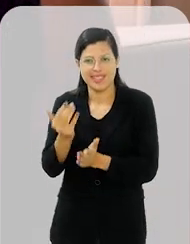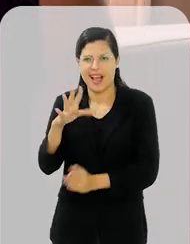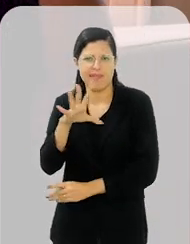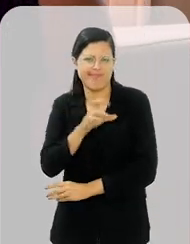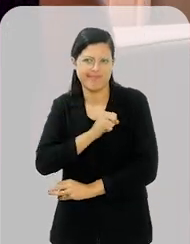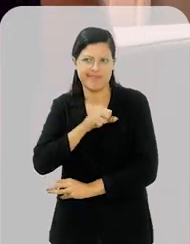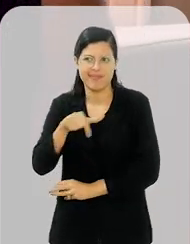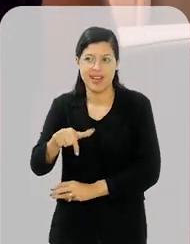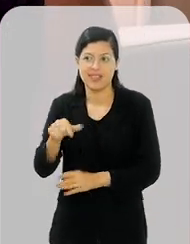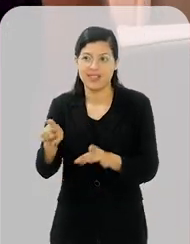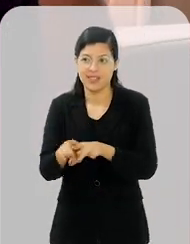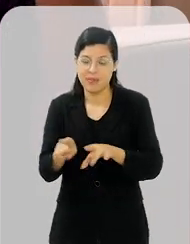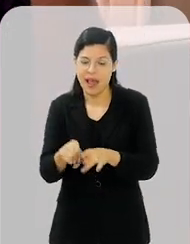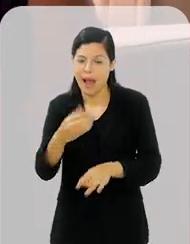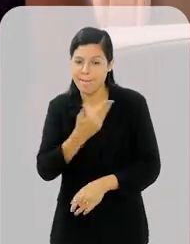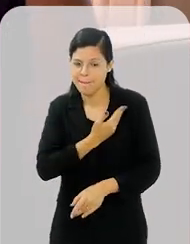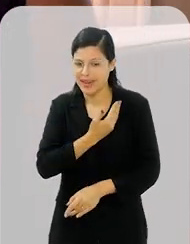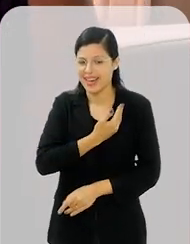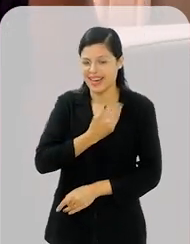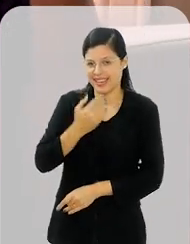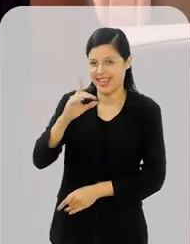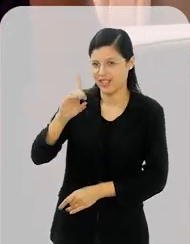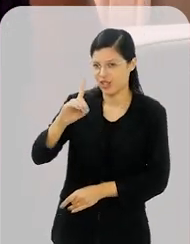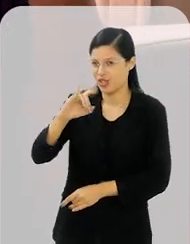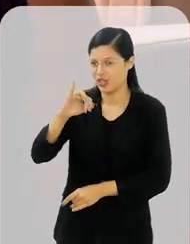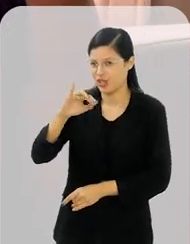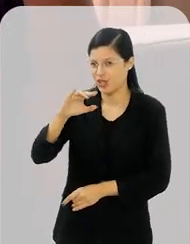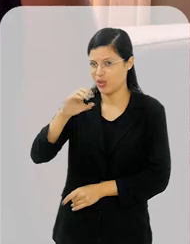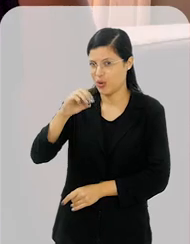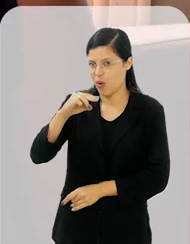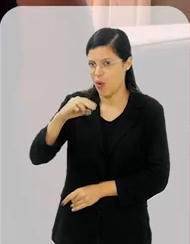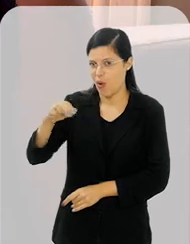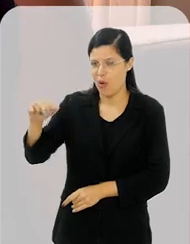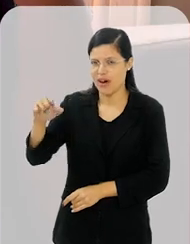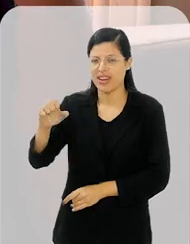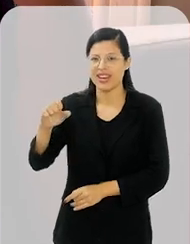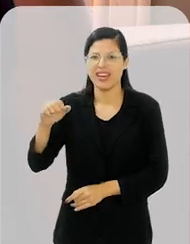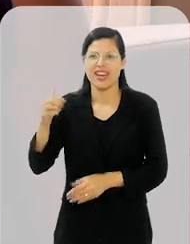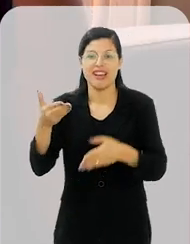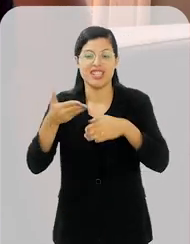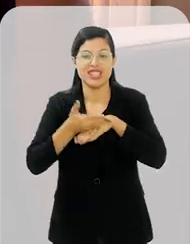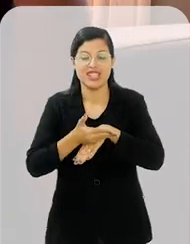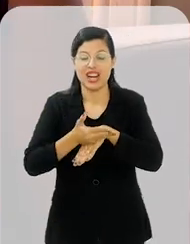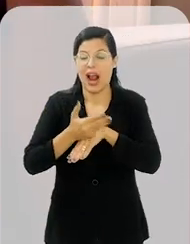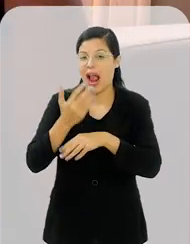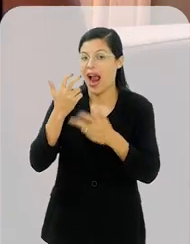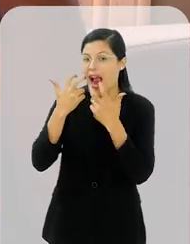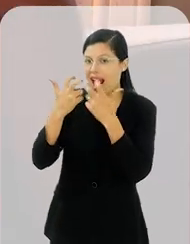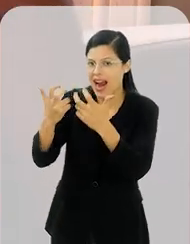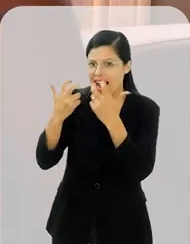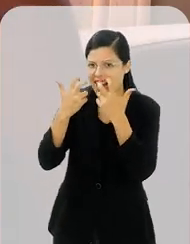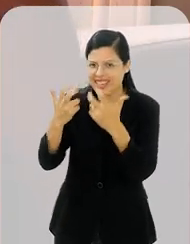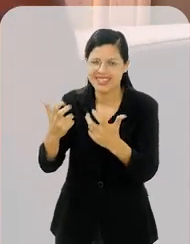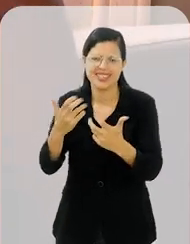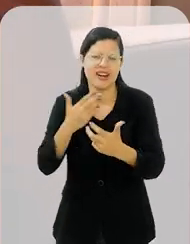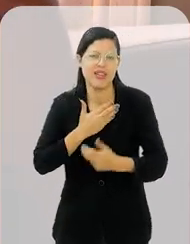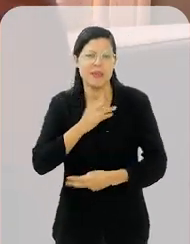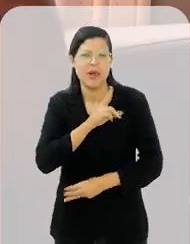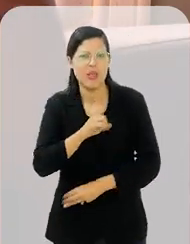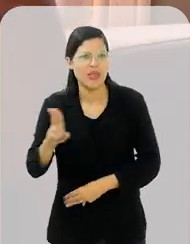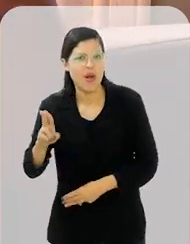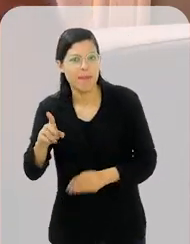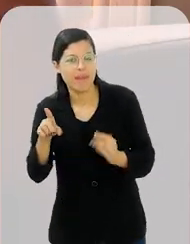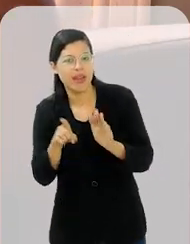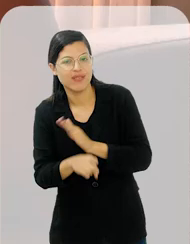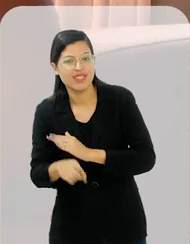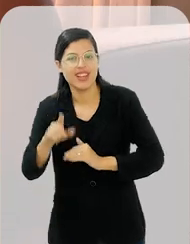amar, gostar demais. Sou amiga da Dionne Warwick, porque ela chega aqui já me gritando do corredor.